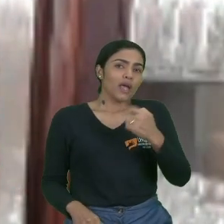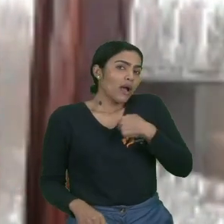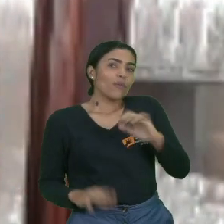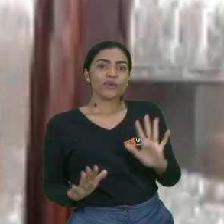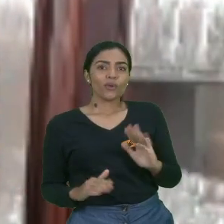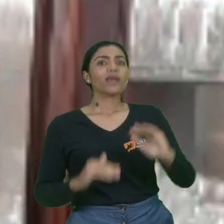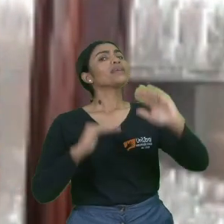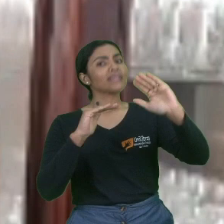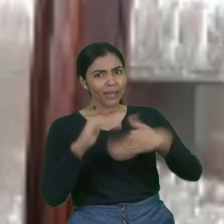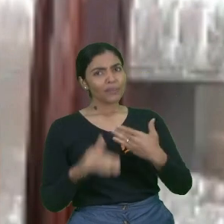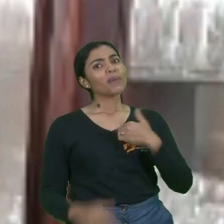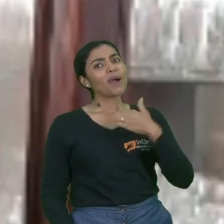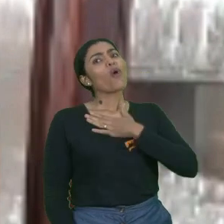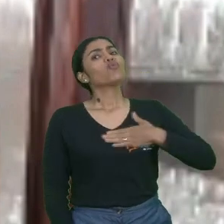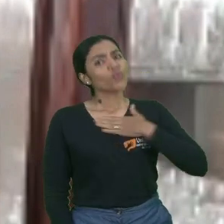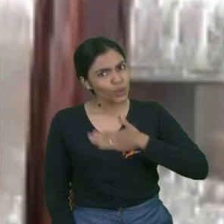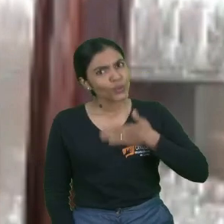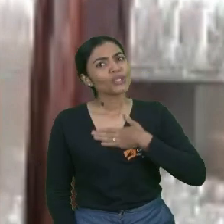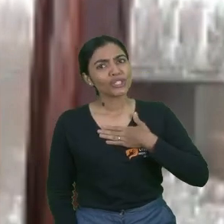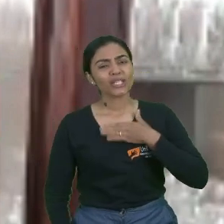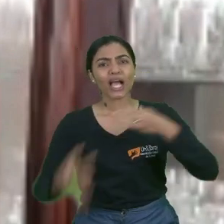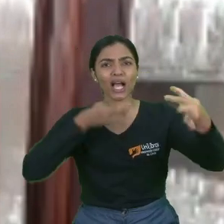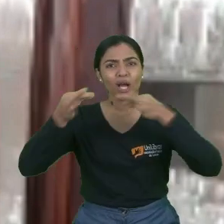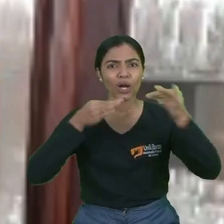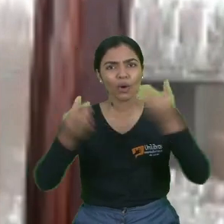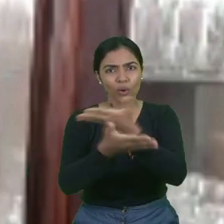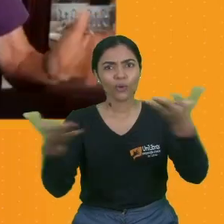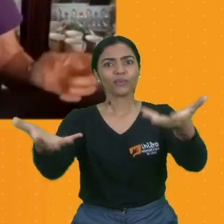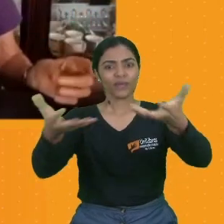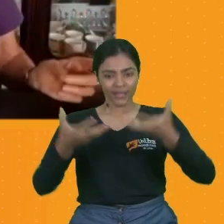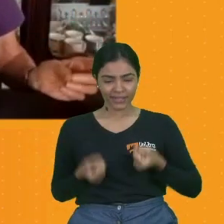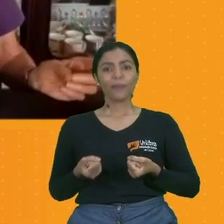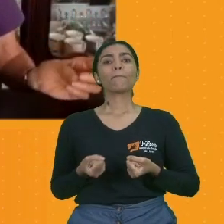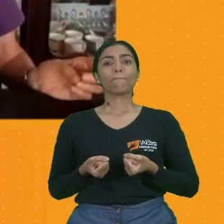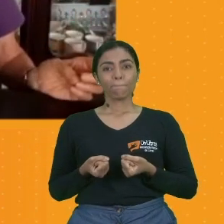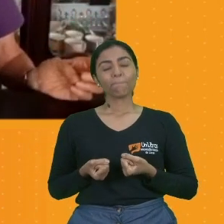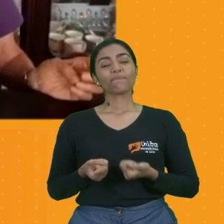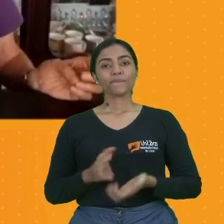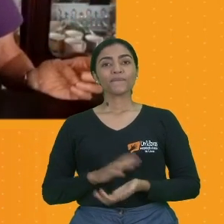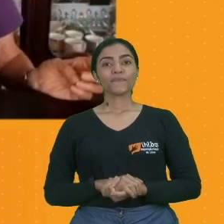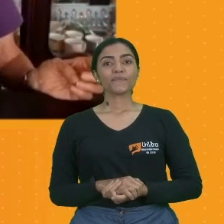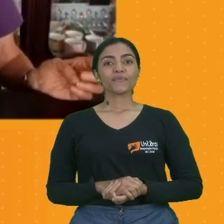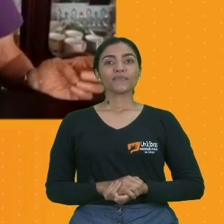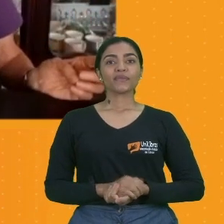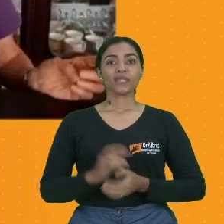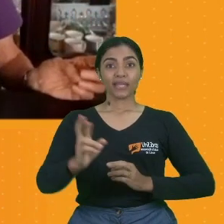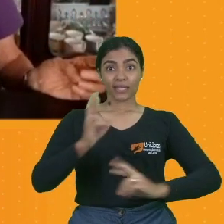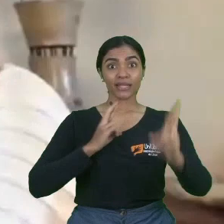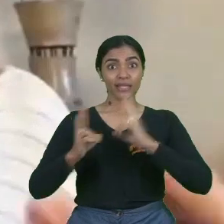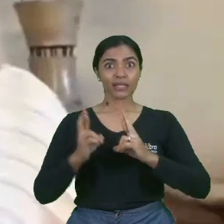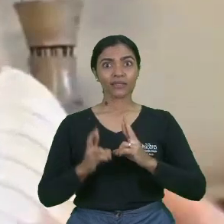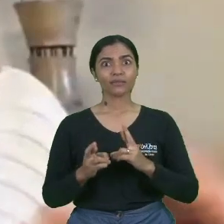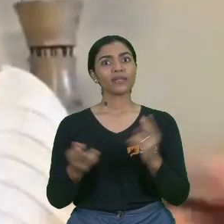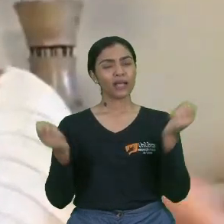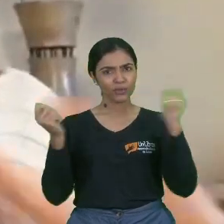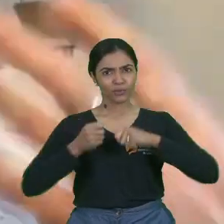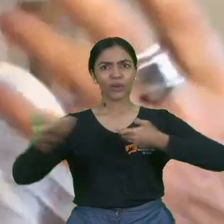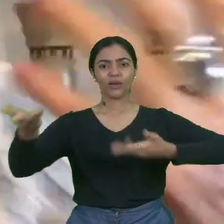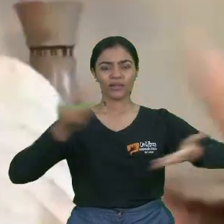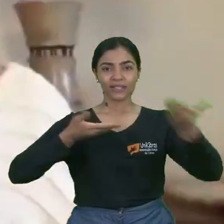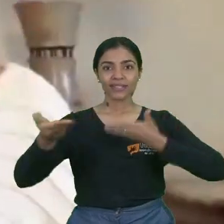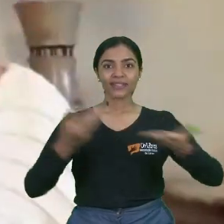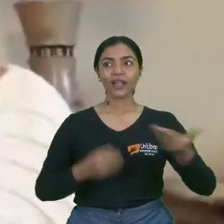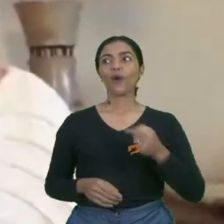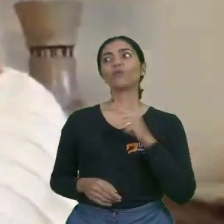coçar muito de receber sugestões eu não posso fazer três ou quatro coisas só tenho muito mais é você